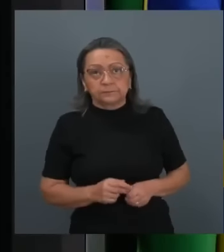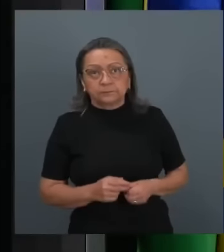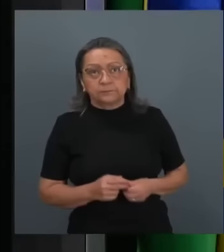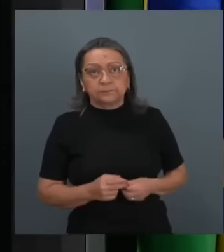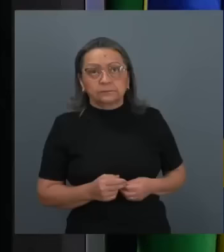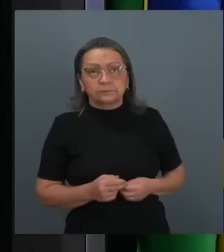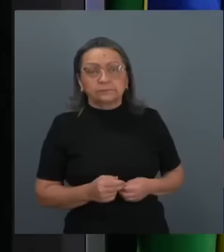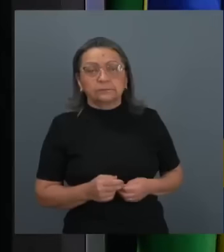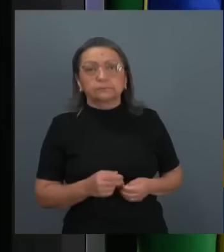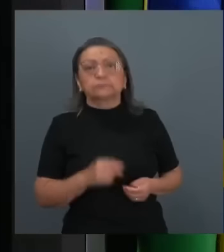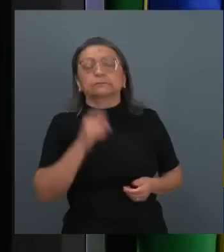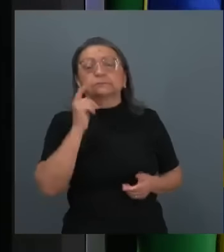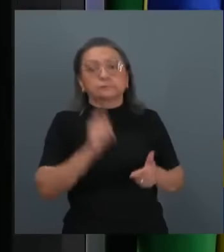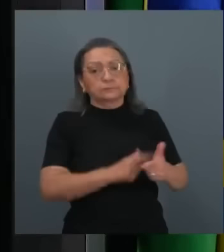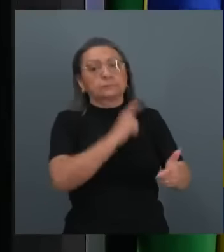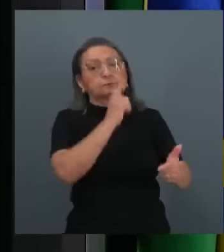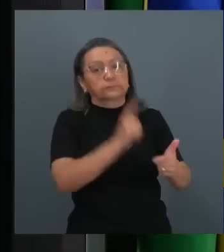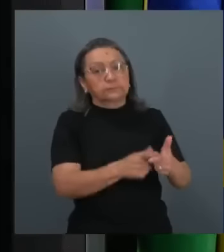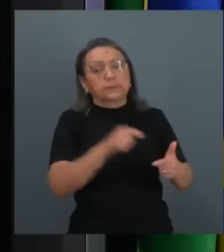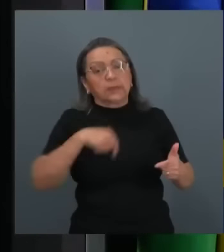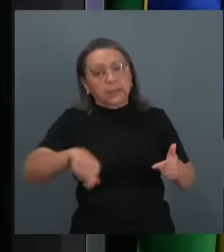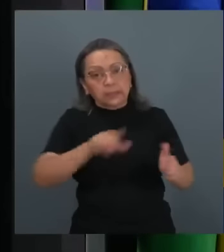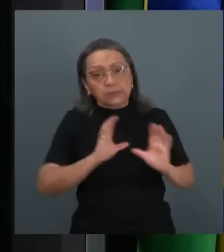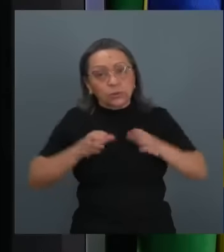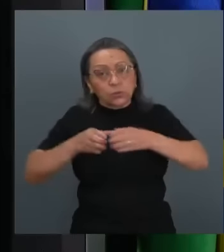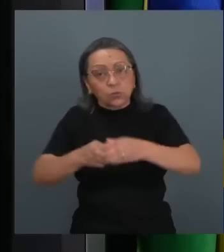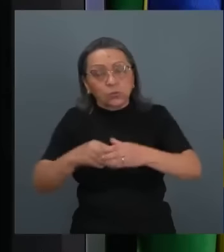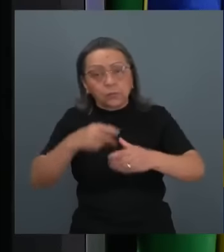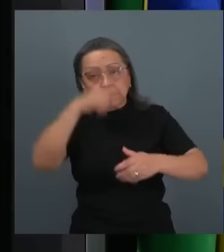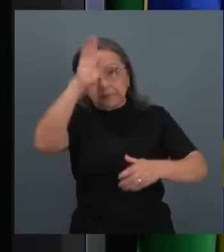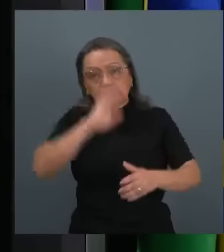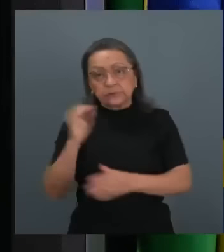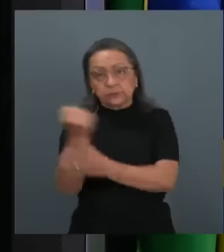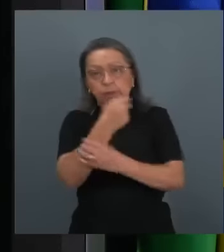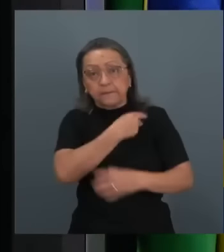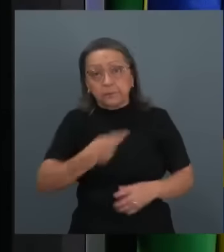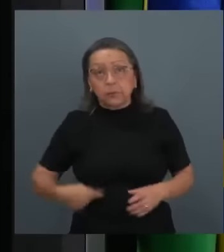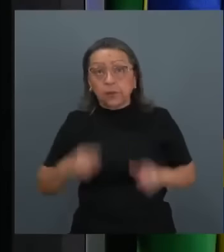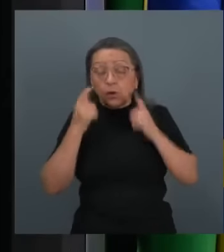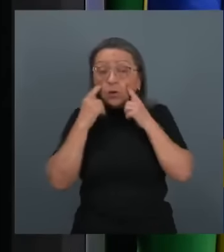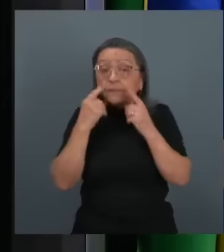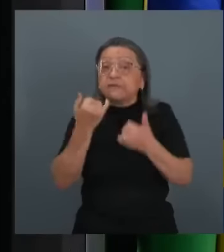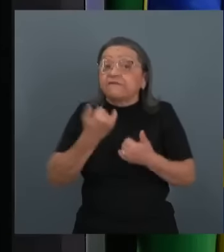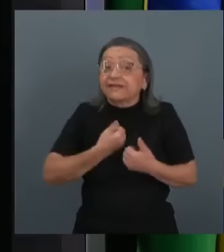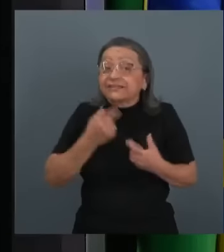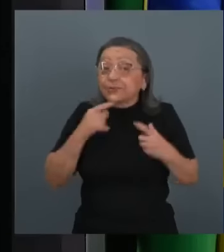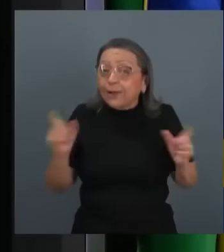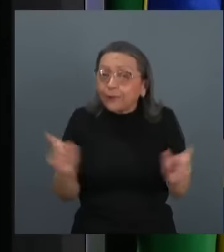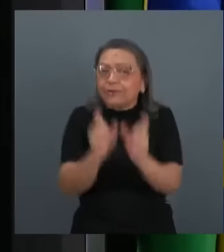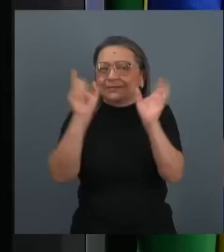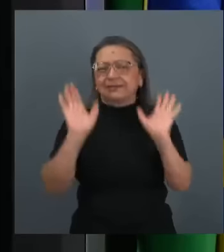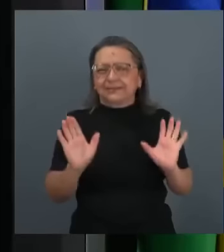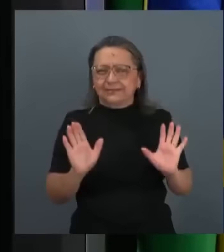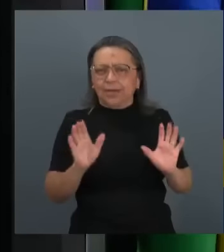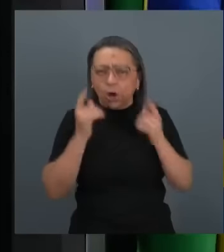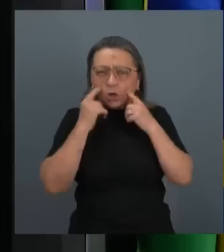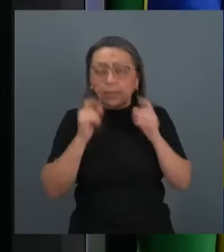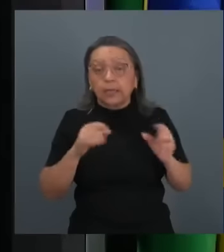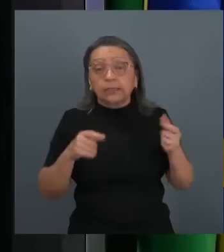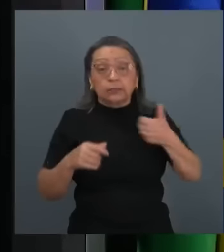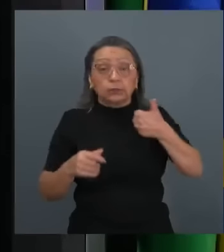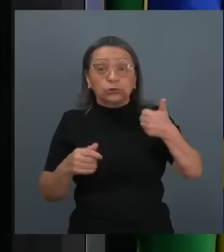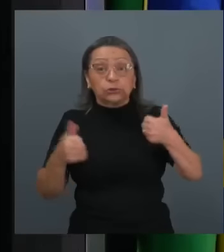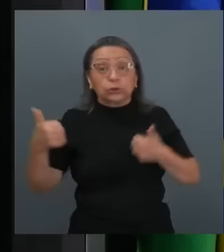De novo, segundo o Fórum Brasileiro de Segurança Pública, dos 12, me digam se isso é coincidência, dos